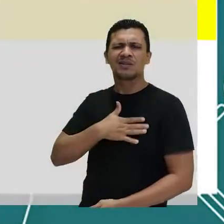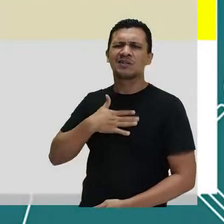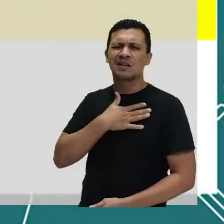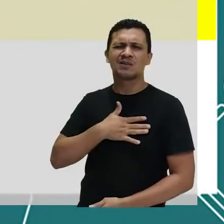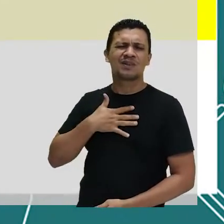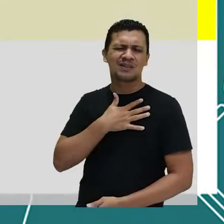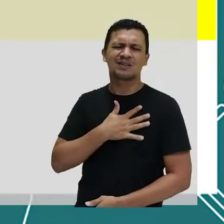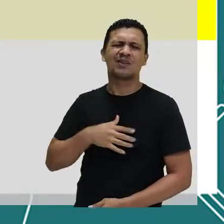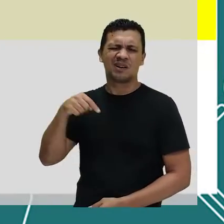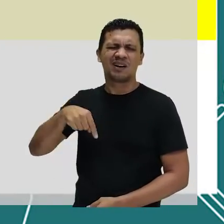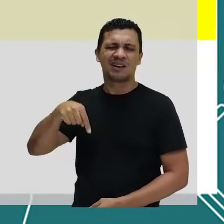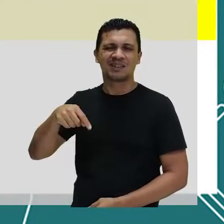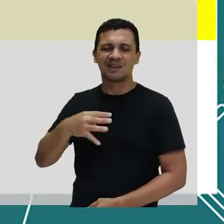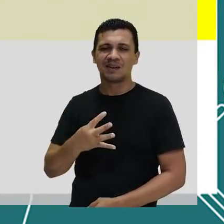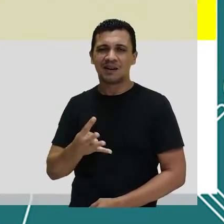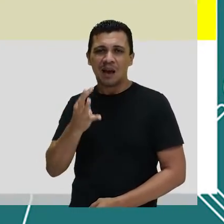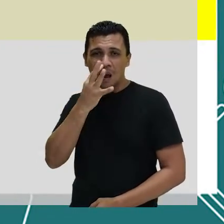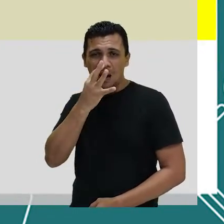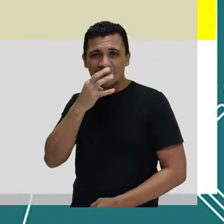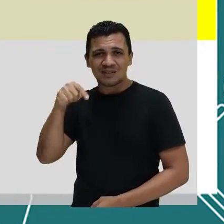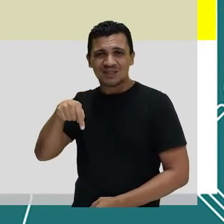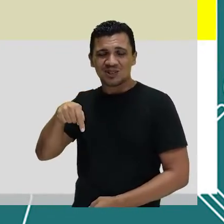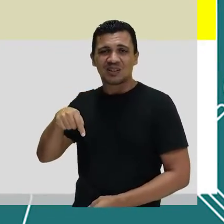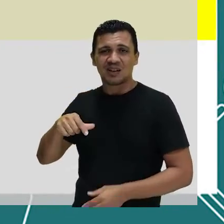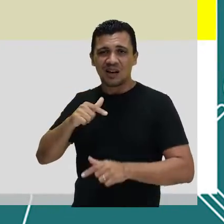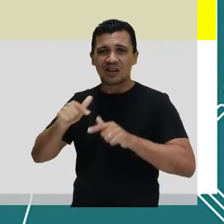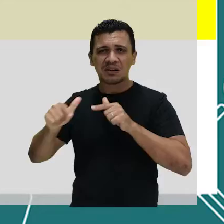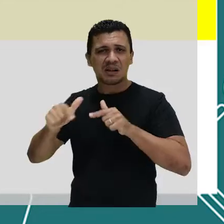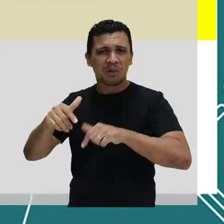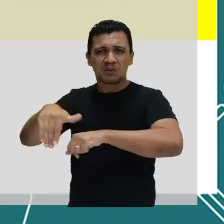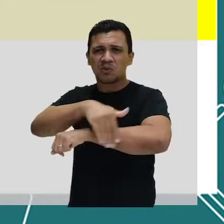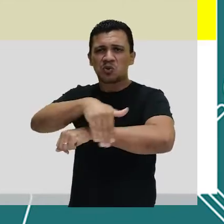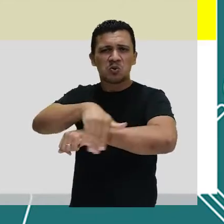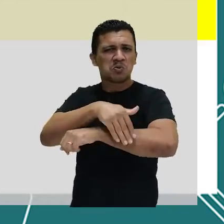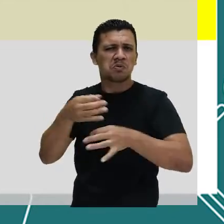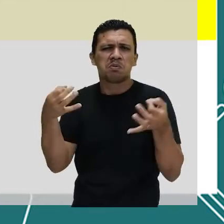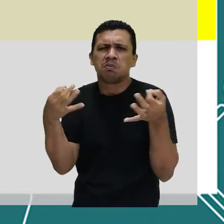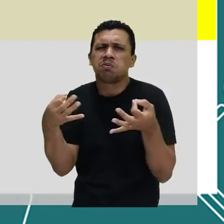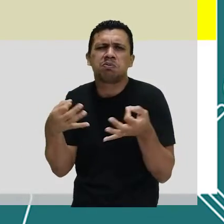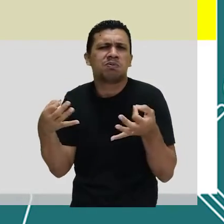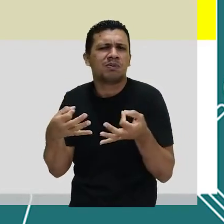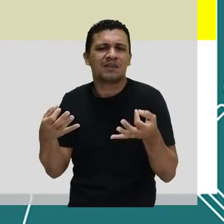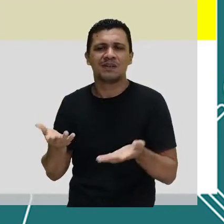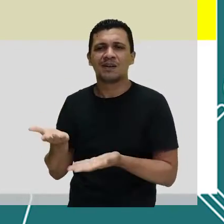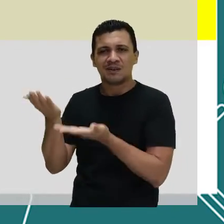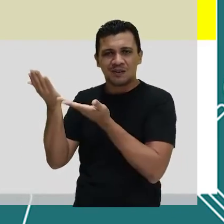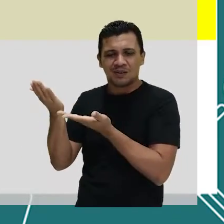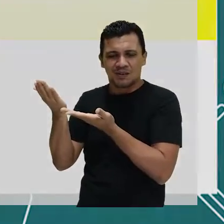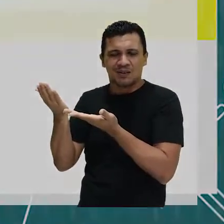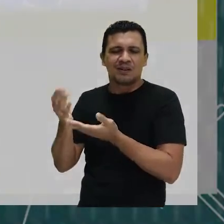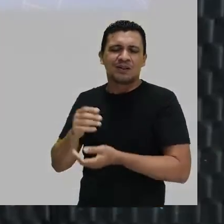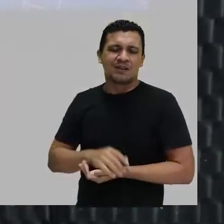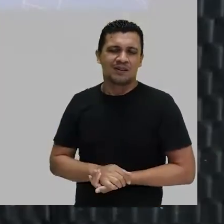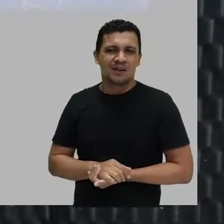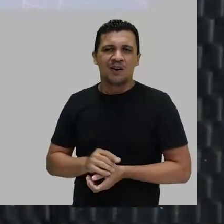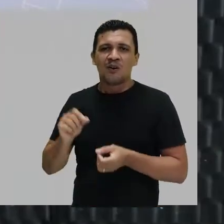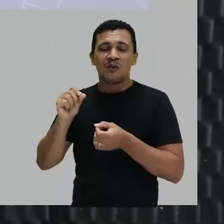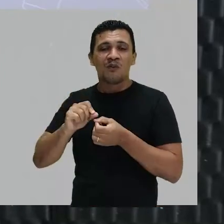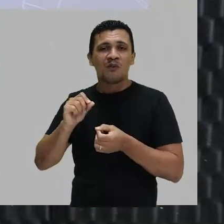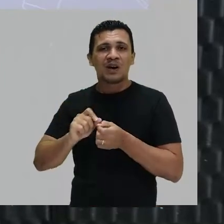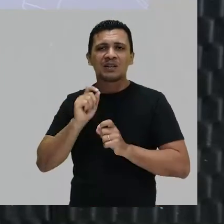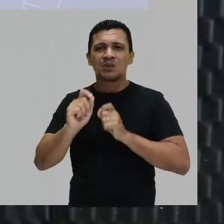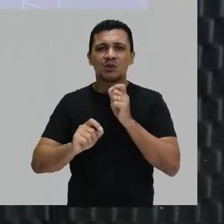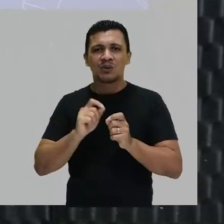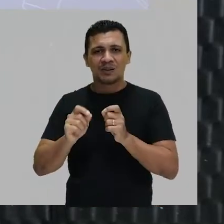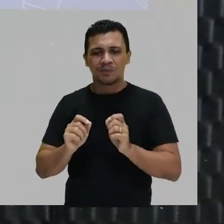estava comentando aqui no estúdio. É um trabalho maravilhoso, trabalho de rua com a obra do William Shakespeare, né? Onde eles fazem circulação, ou